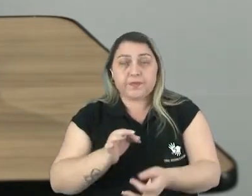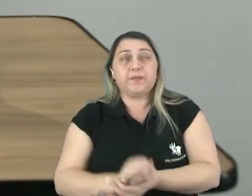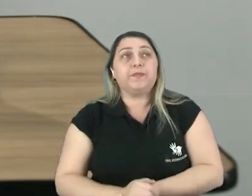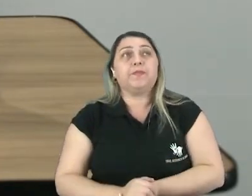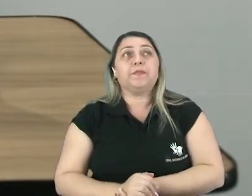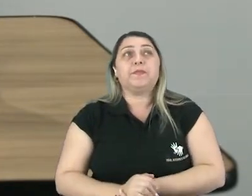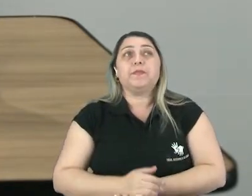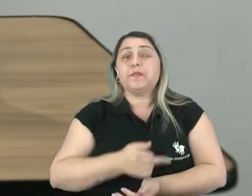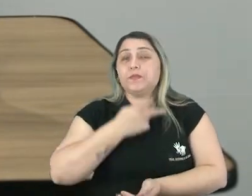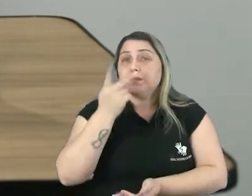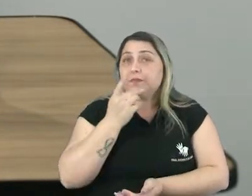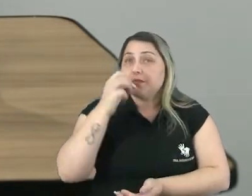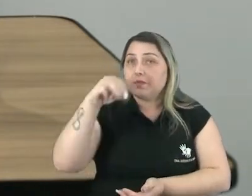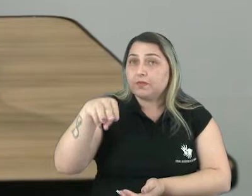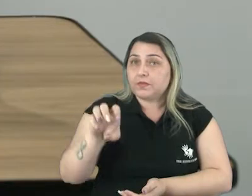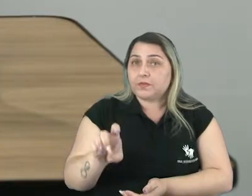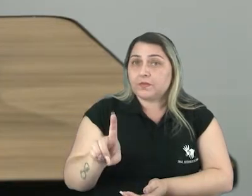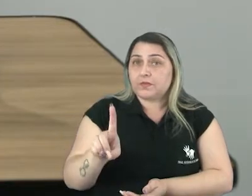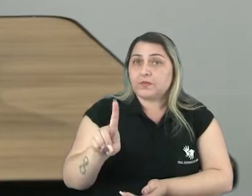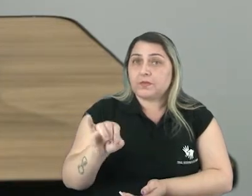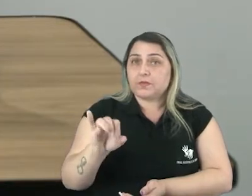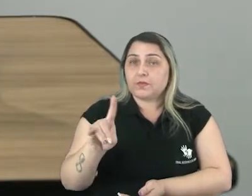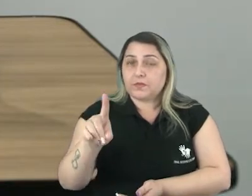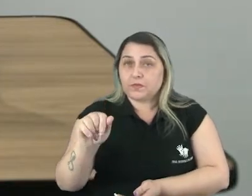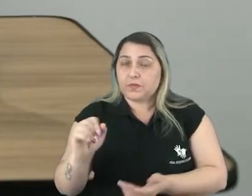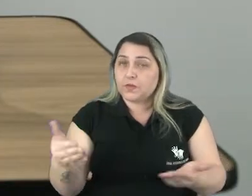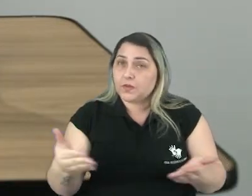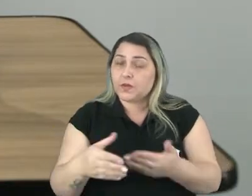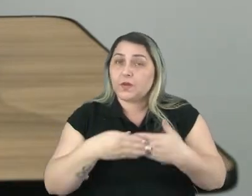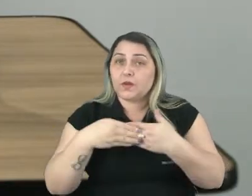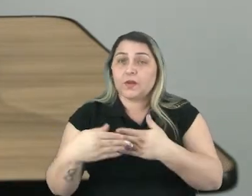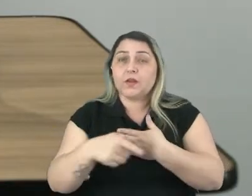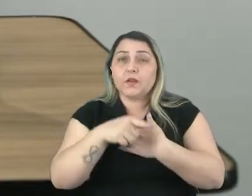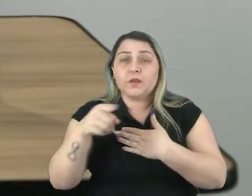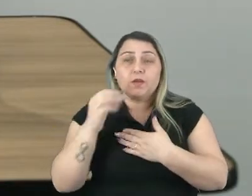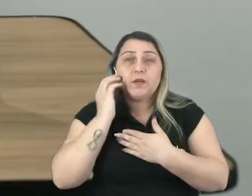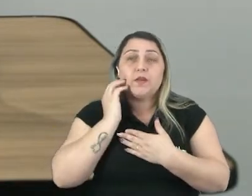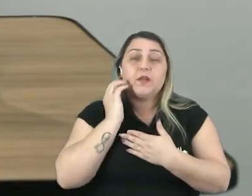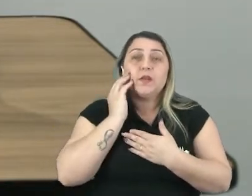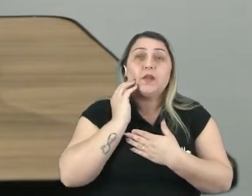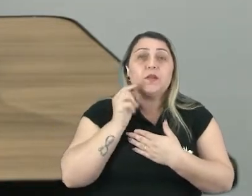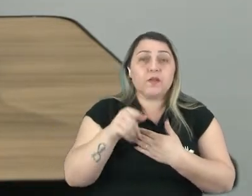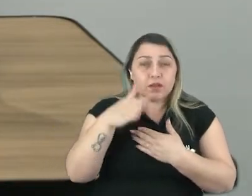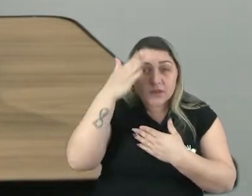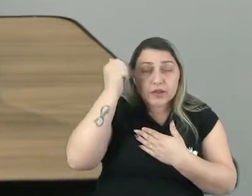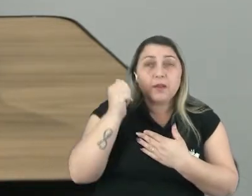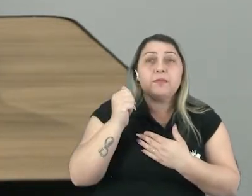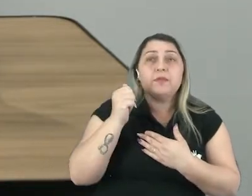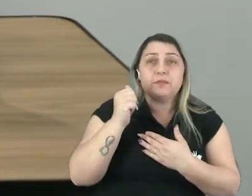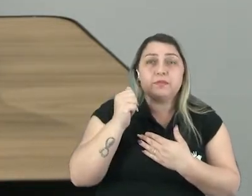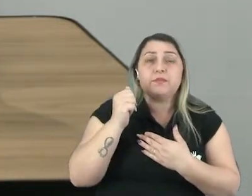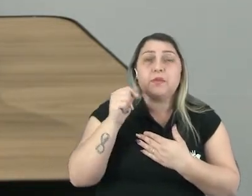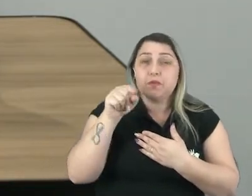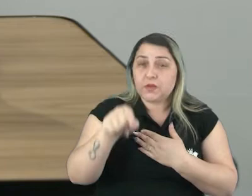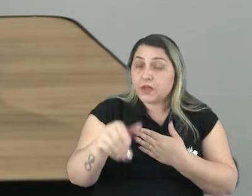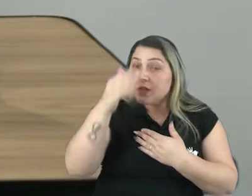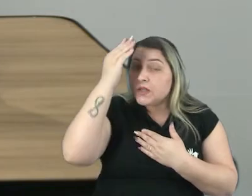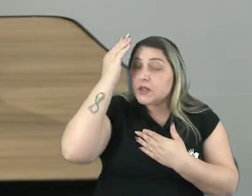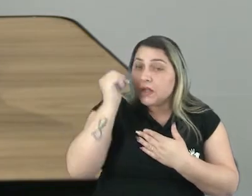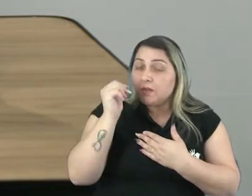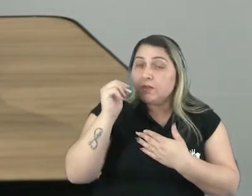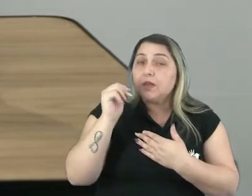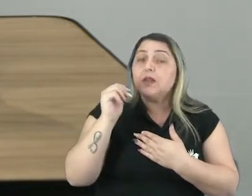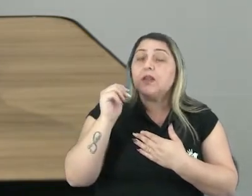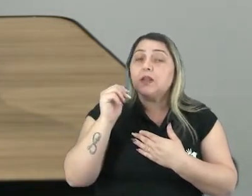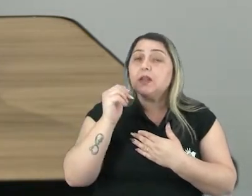E por falar em medidas, hoje eu trouxe para vocês um Você Sabia? Você sabia